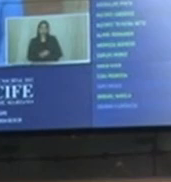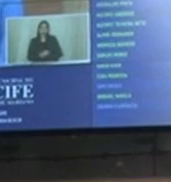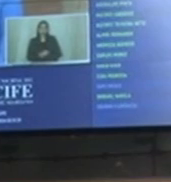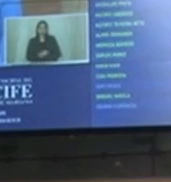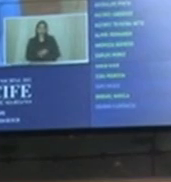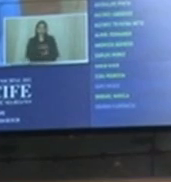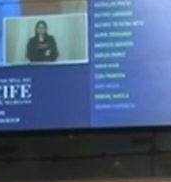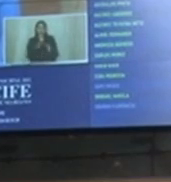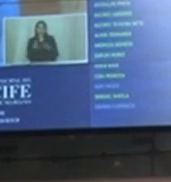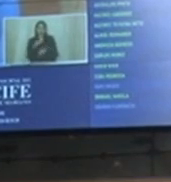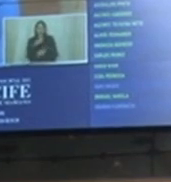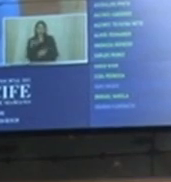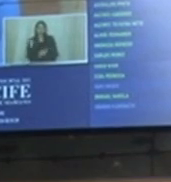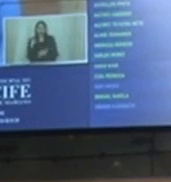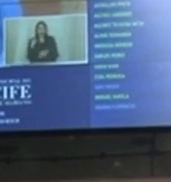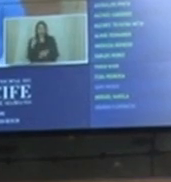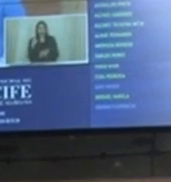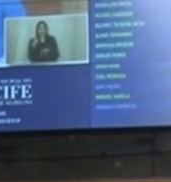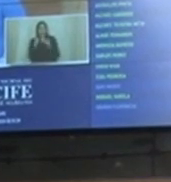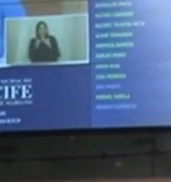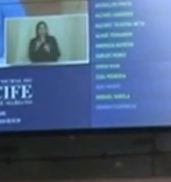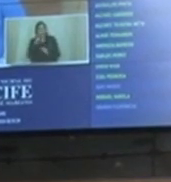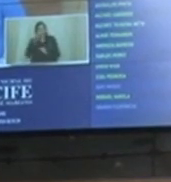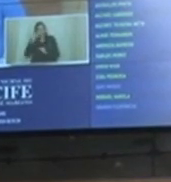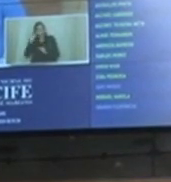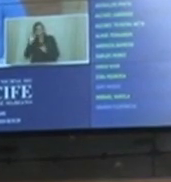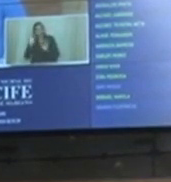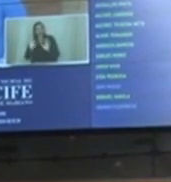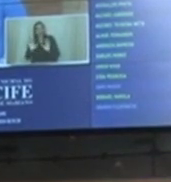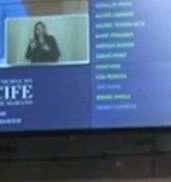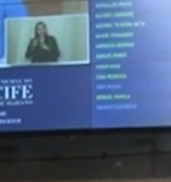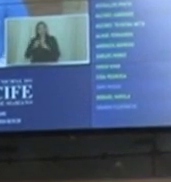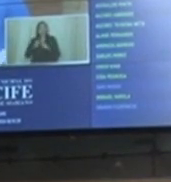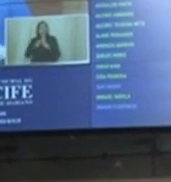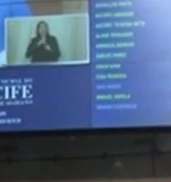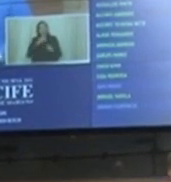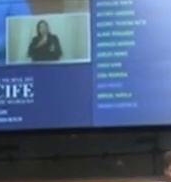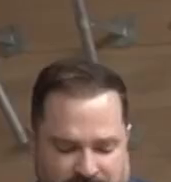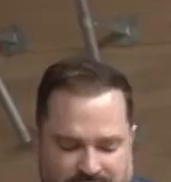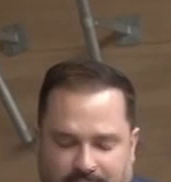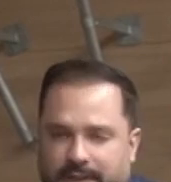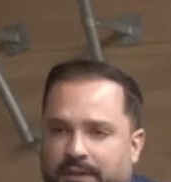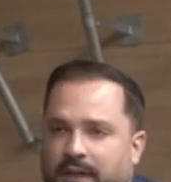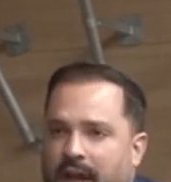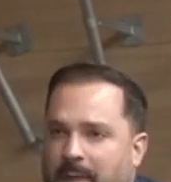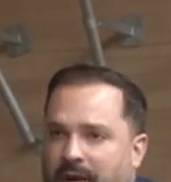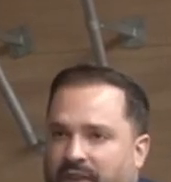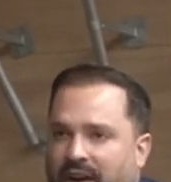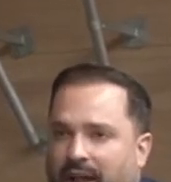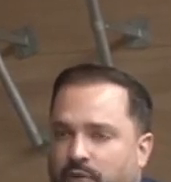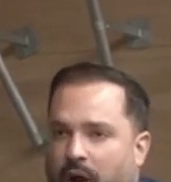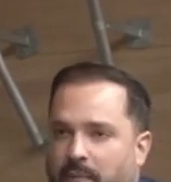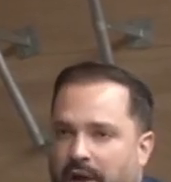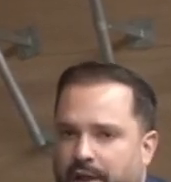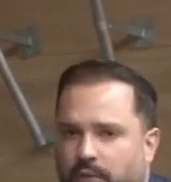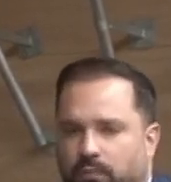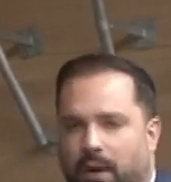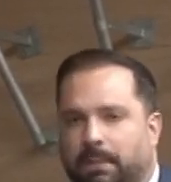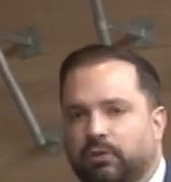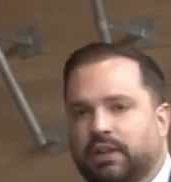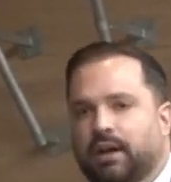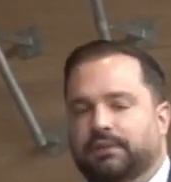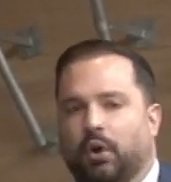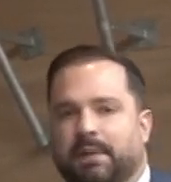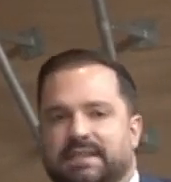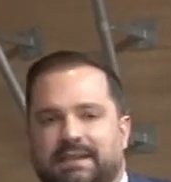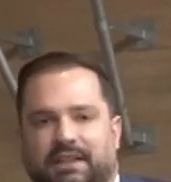o maio Amarelo mês de conscientização sobre a violência no trânsito foi lembrado em discurso do vereador Marco Aurélio filho durante